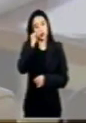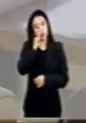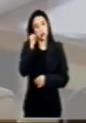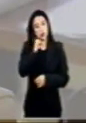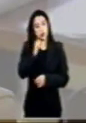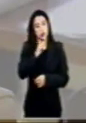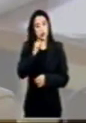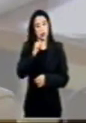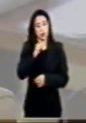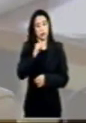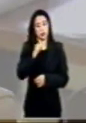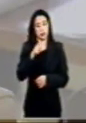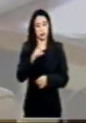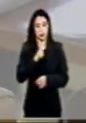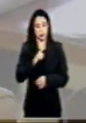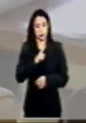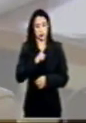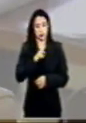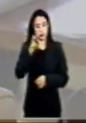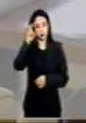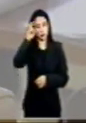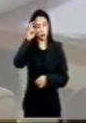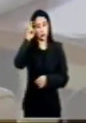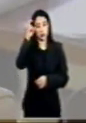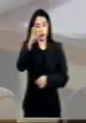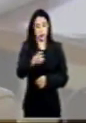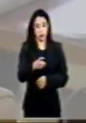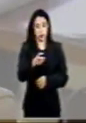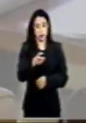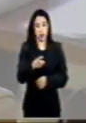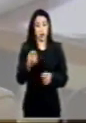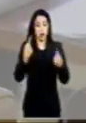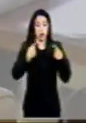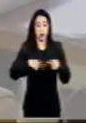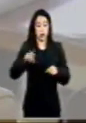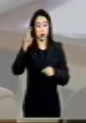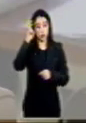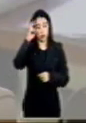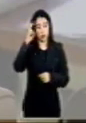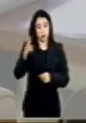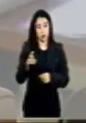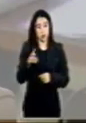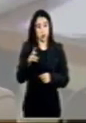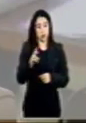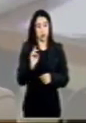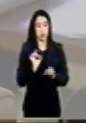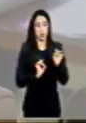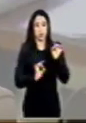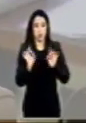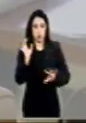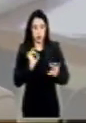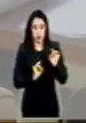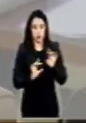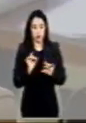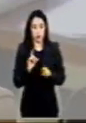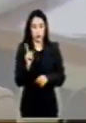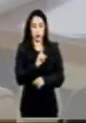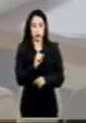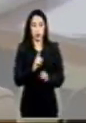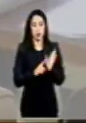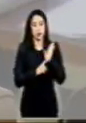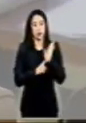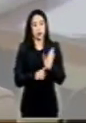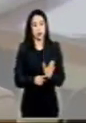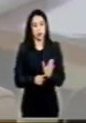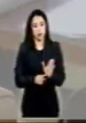inteligência, razão pela qual a realização de ações de contra-inteligência isoladamente não indicaria prática